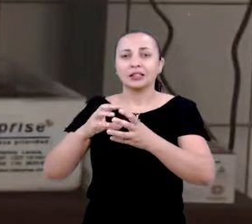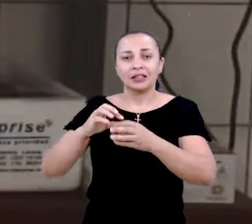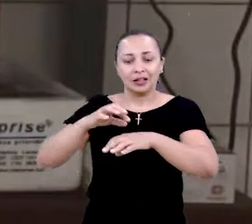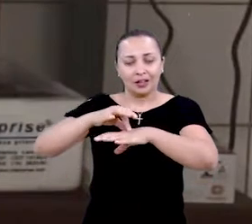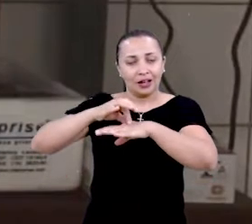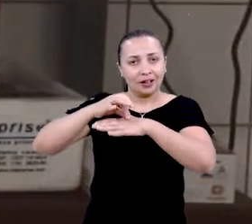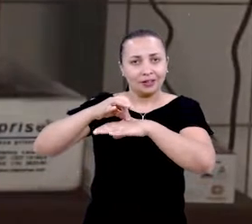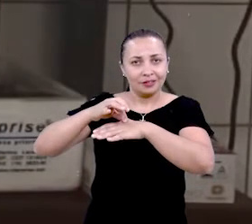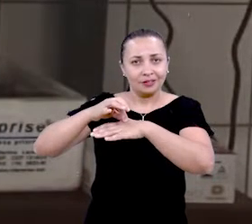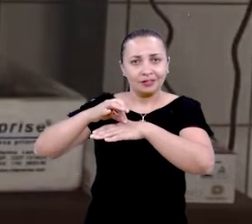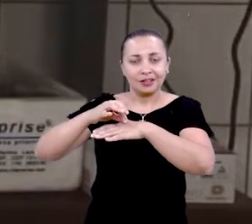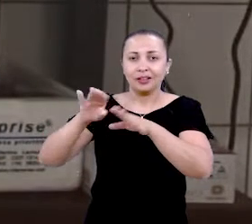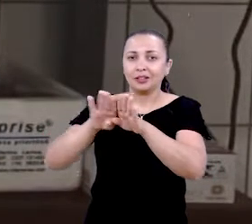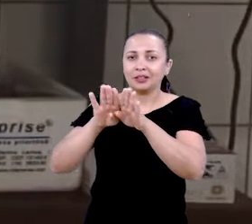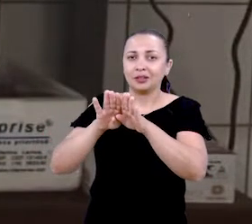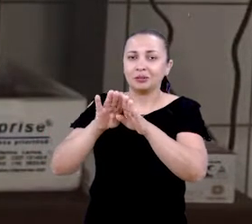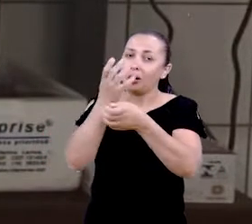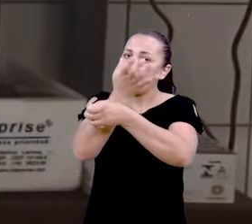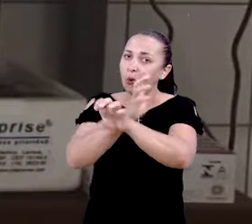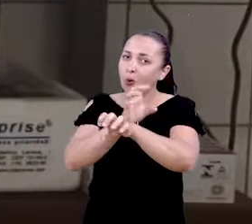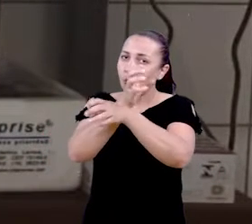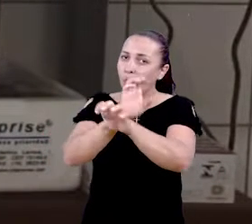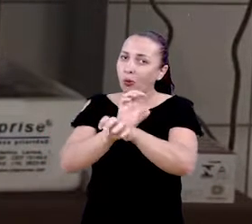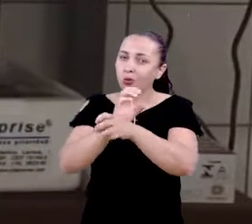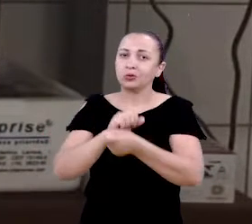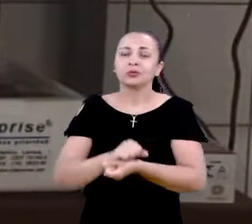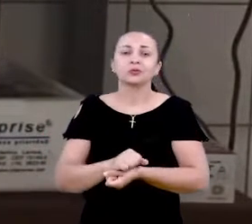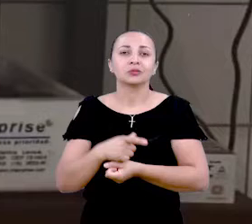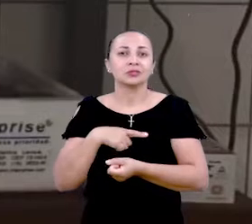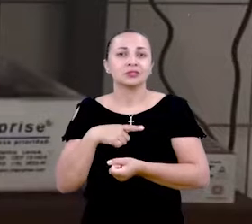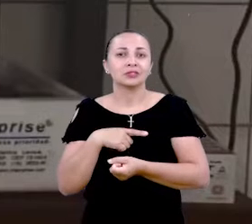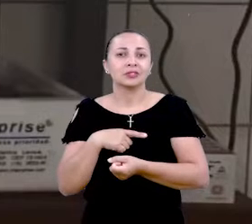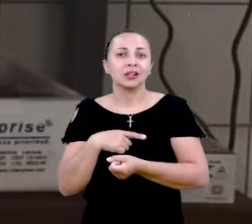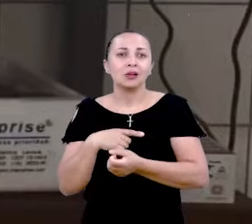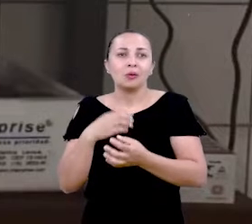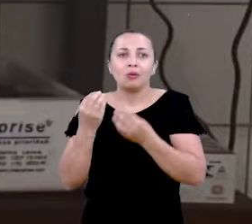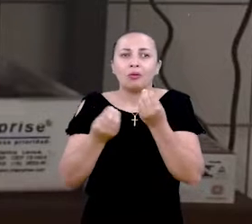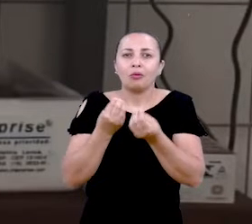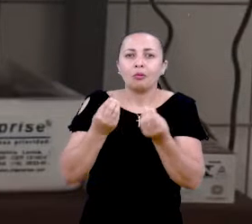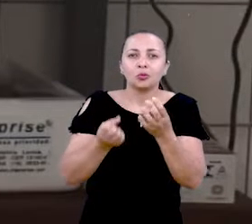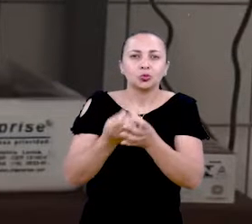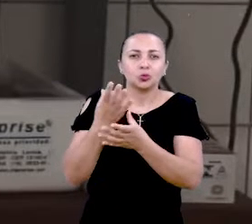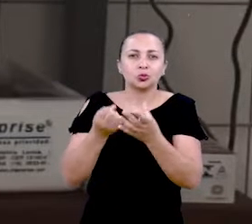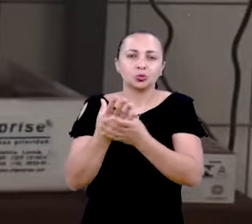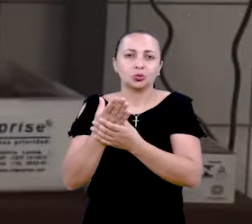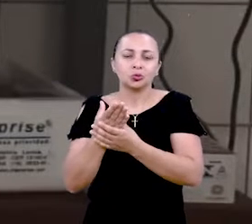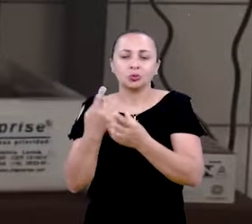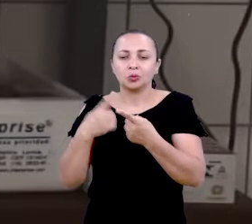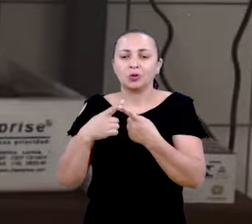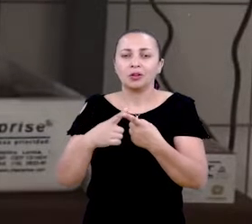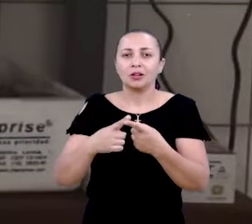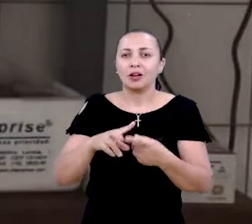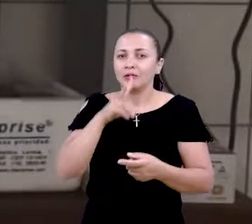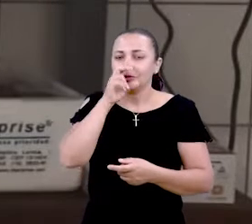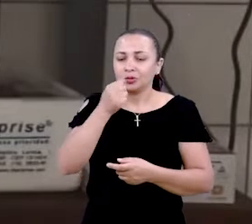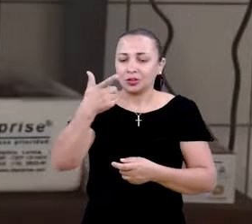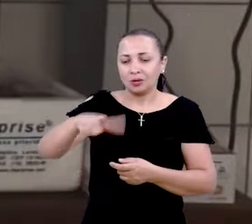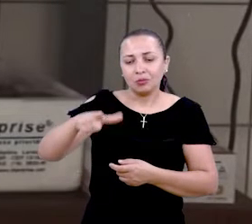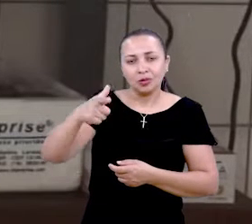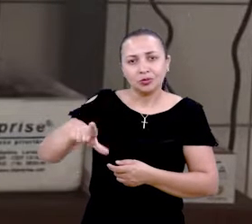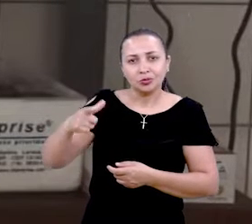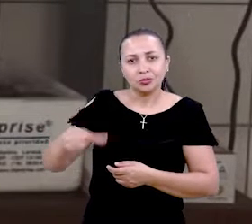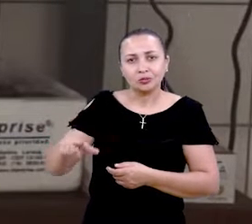e ossos. E ela acomete de forma por esforços repetitivos, é uma causa